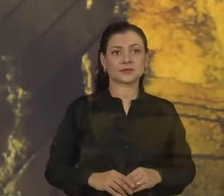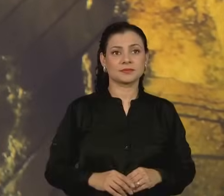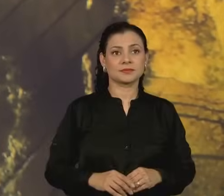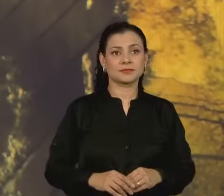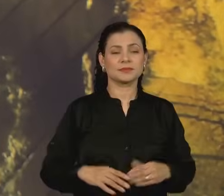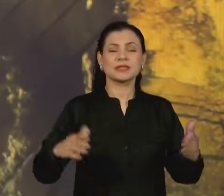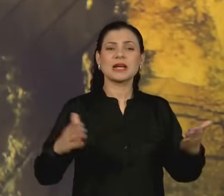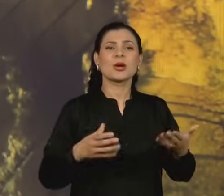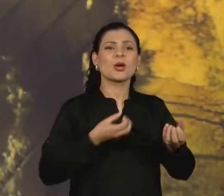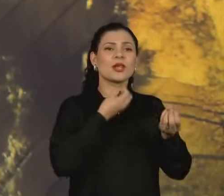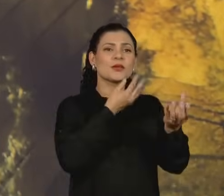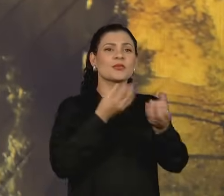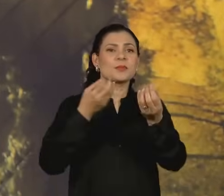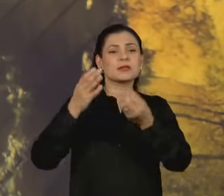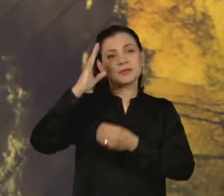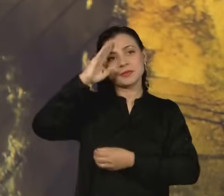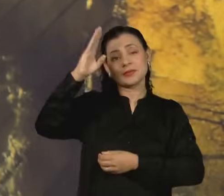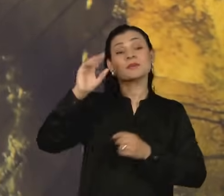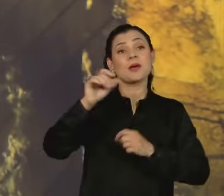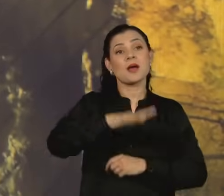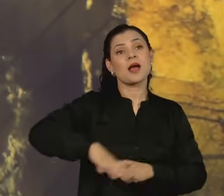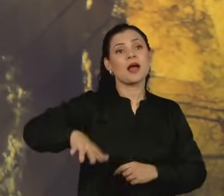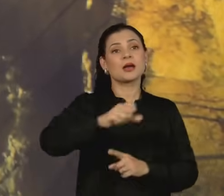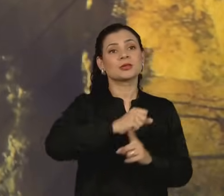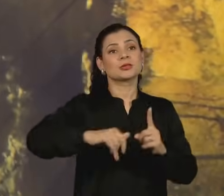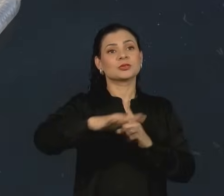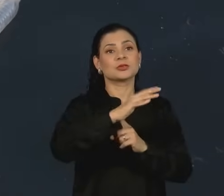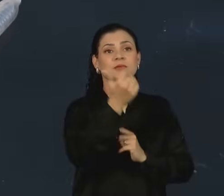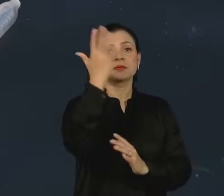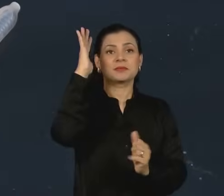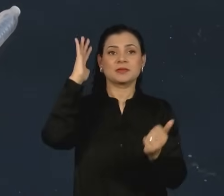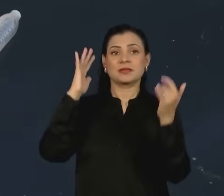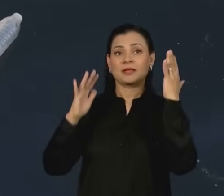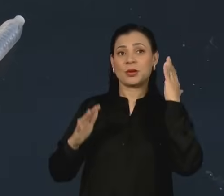Agora vamos às notícias principais da área socioambiental.